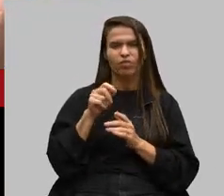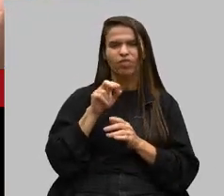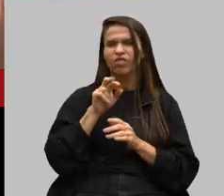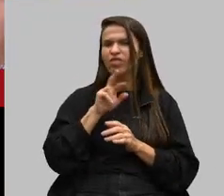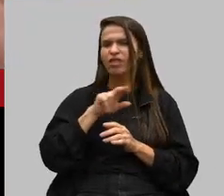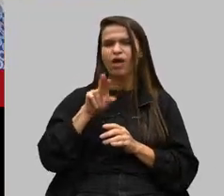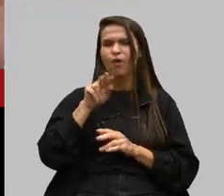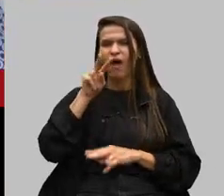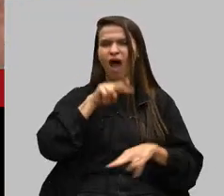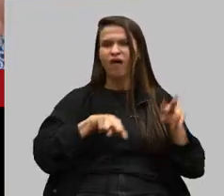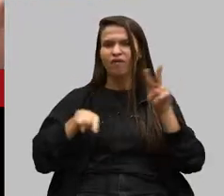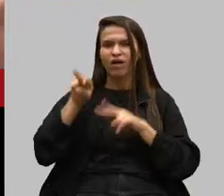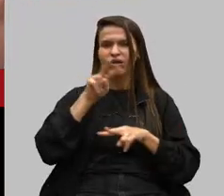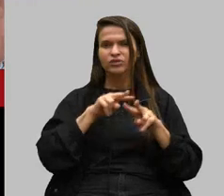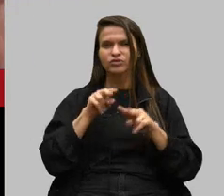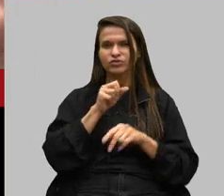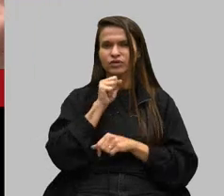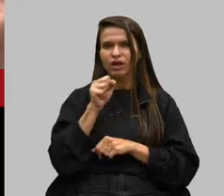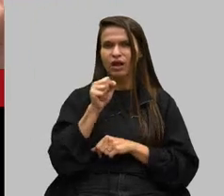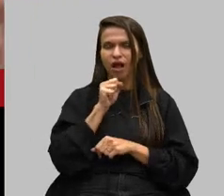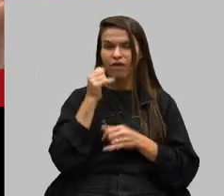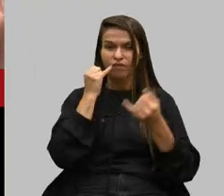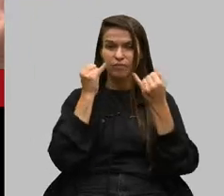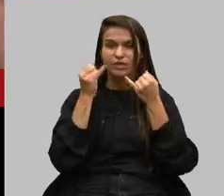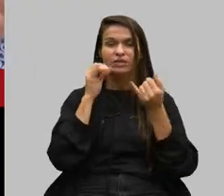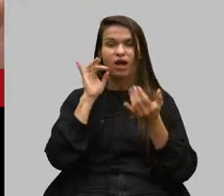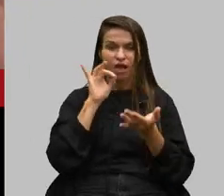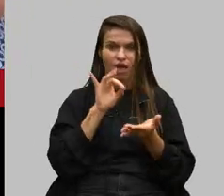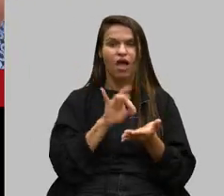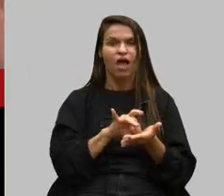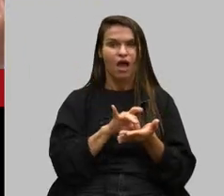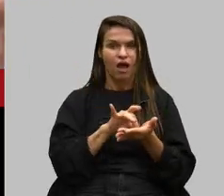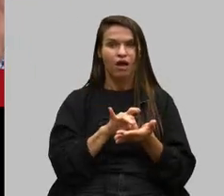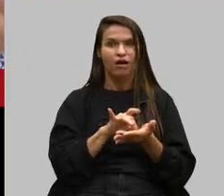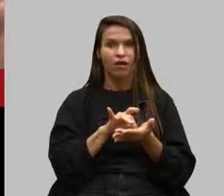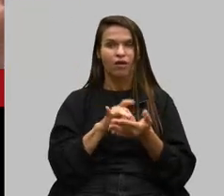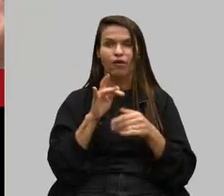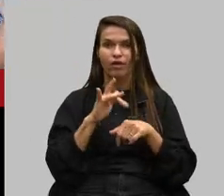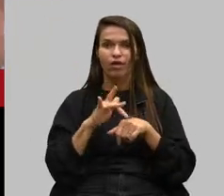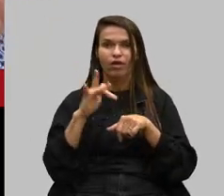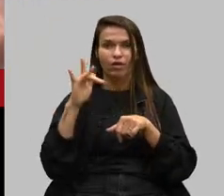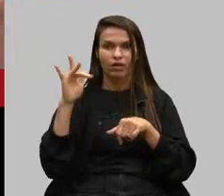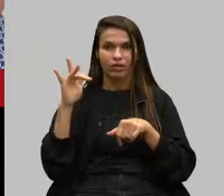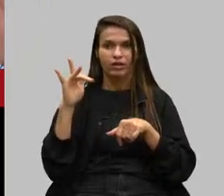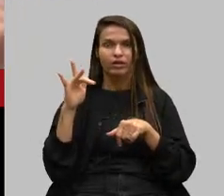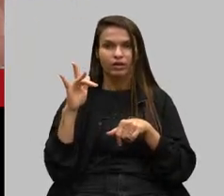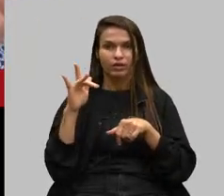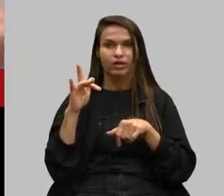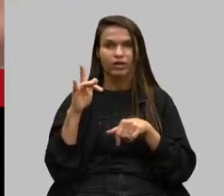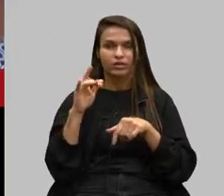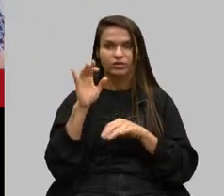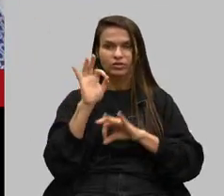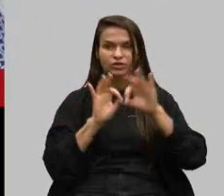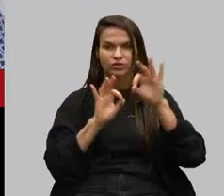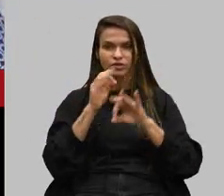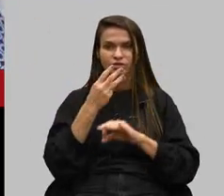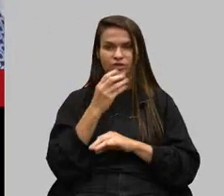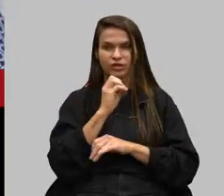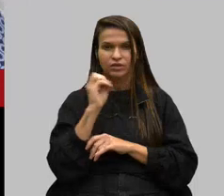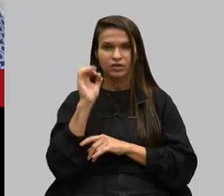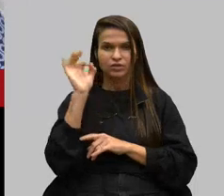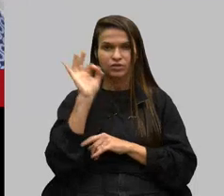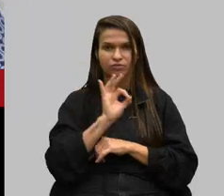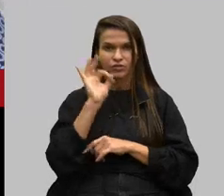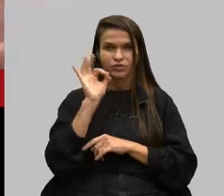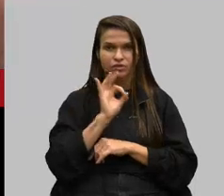jornalista A informação é real não é olha só Tesouro Nacional azema reajuste de 300% contraria o